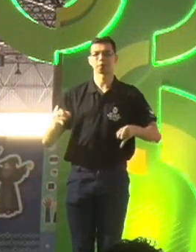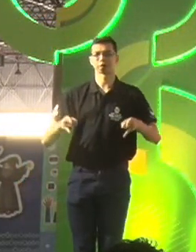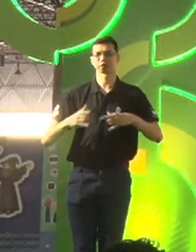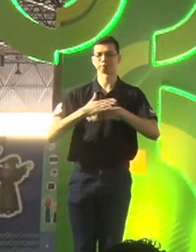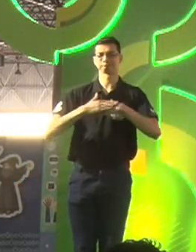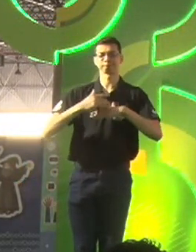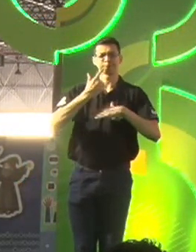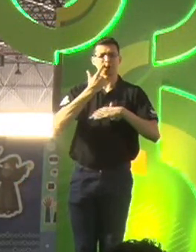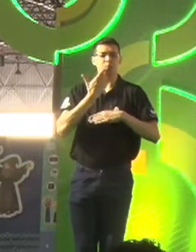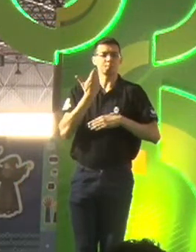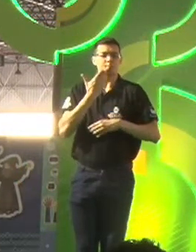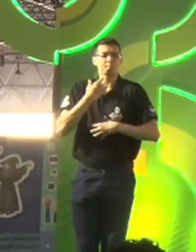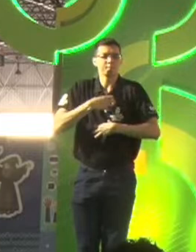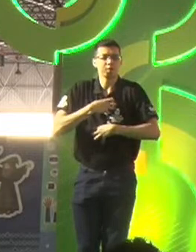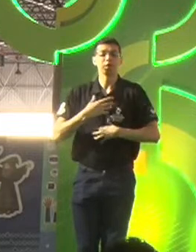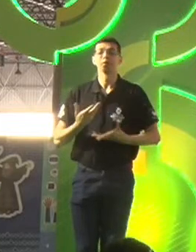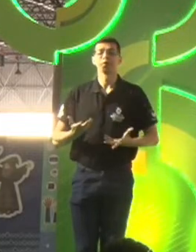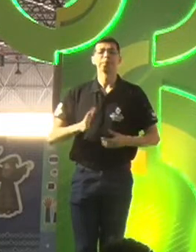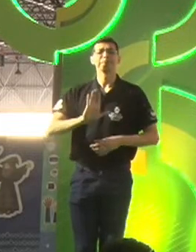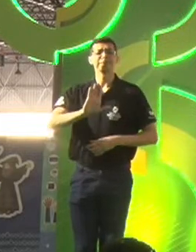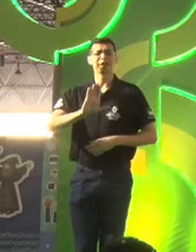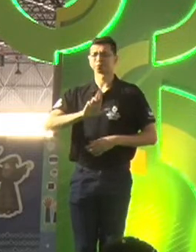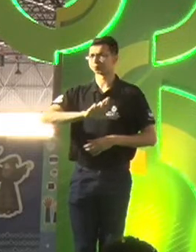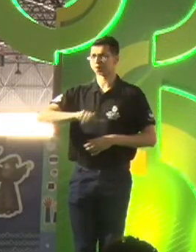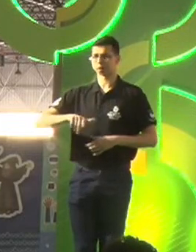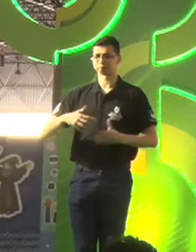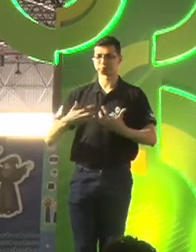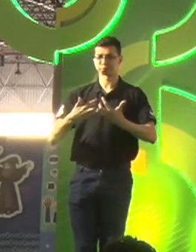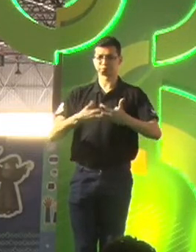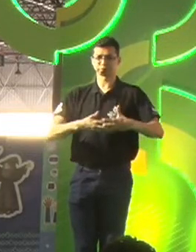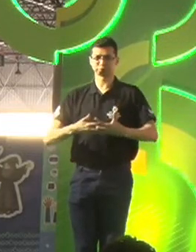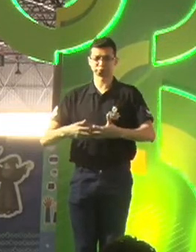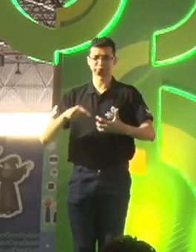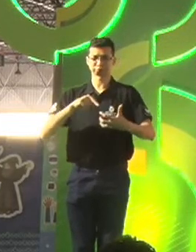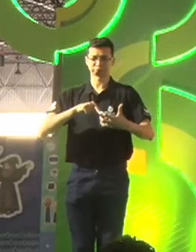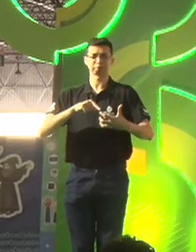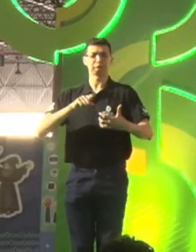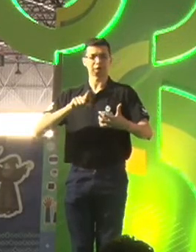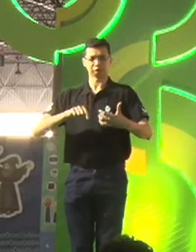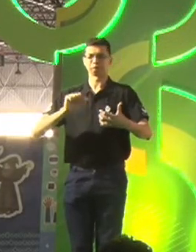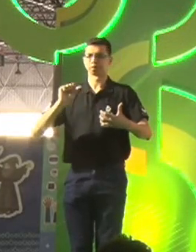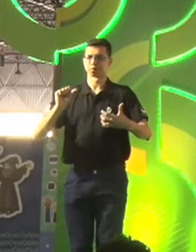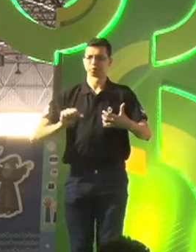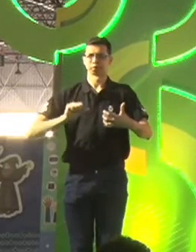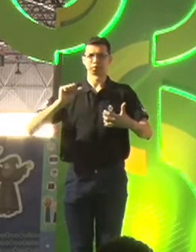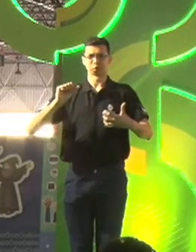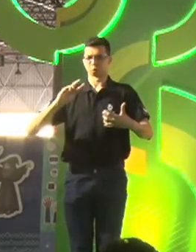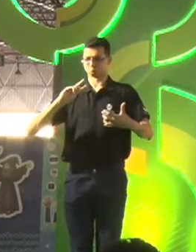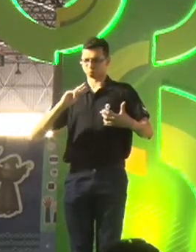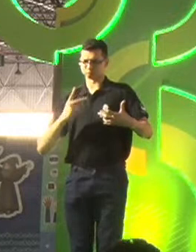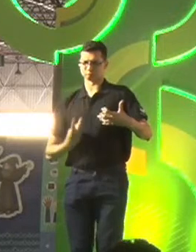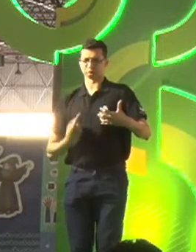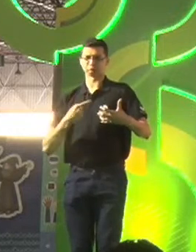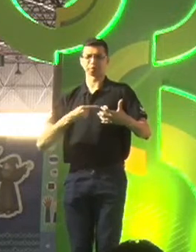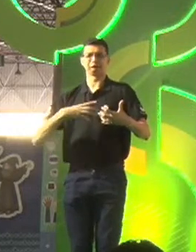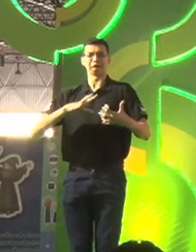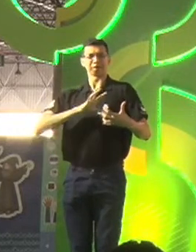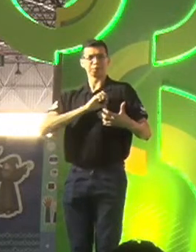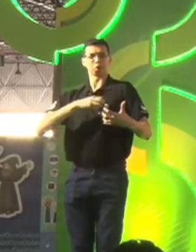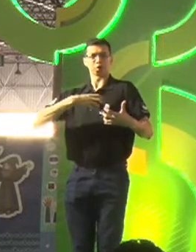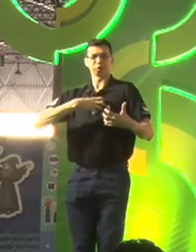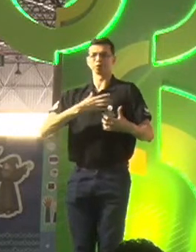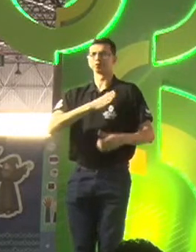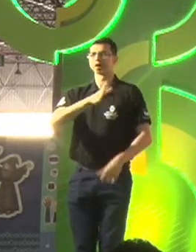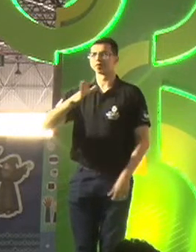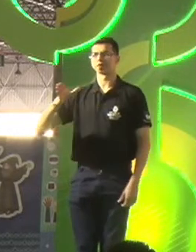a gente não tá pensando numa máquina que vira humano sai sentindo amor carinho por aí e vai lhe amar e adorar